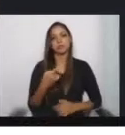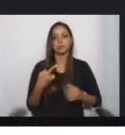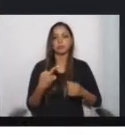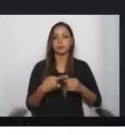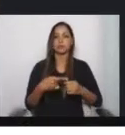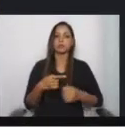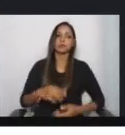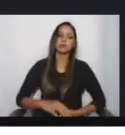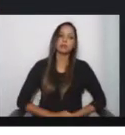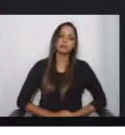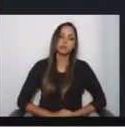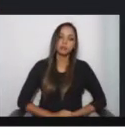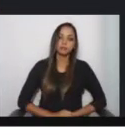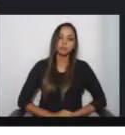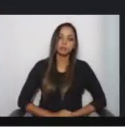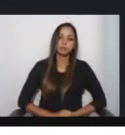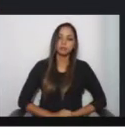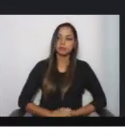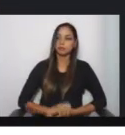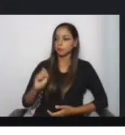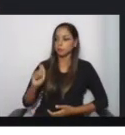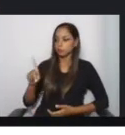Vereador Vavá. A discussão, senhor presidente.